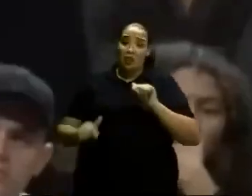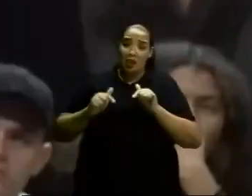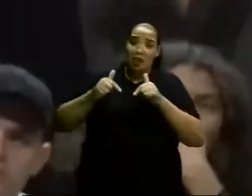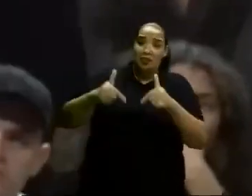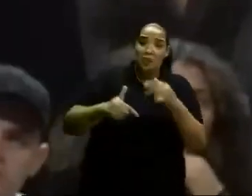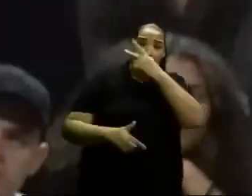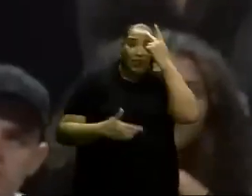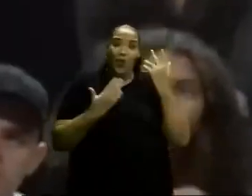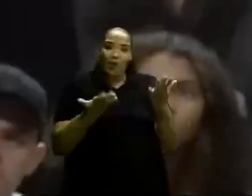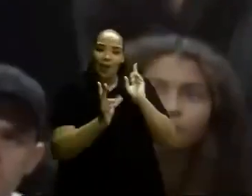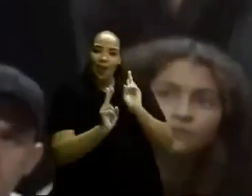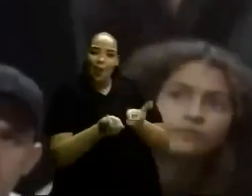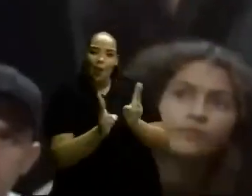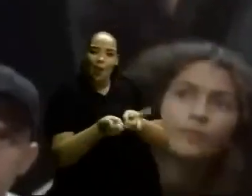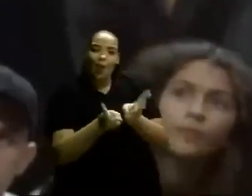alguém que quer continuar.